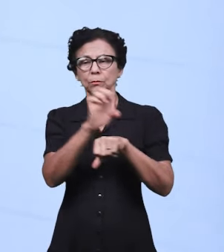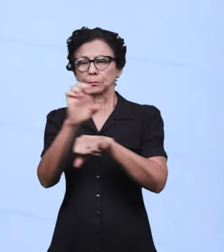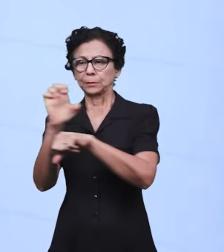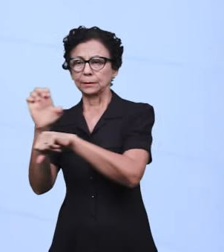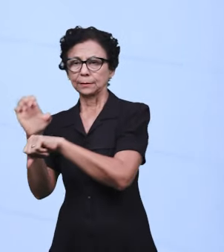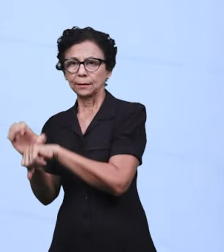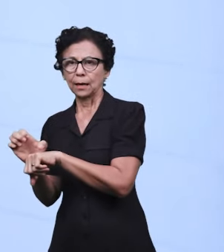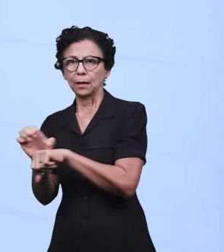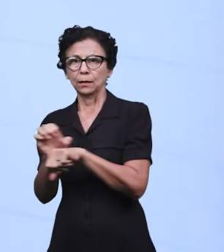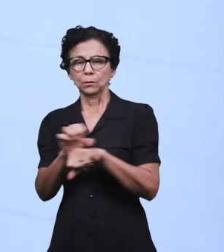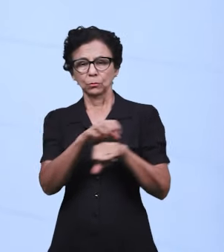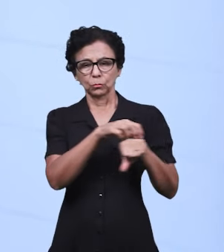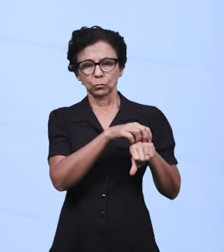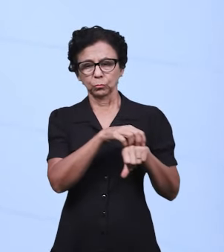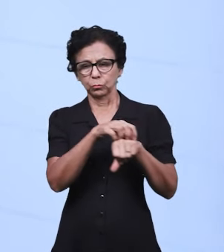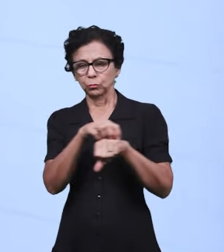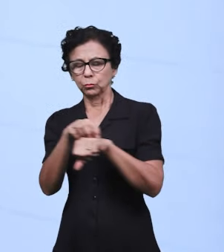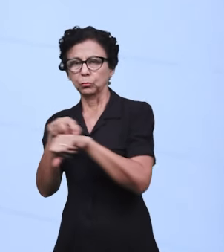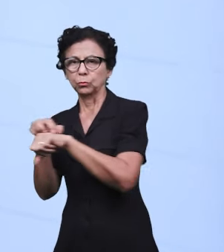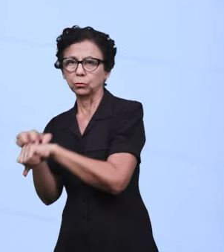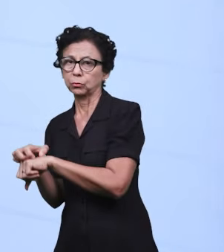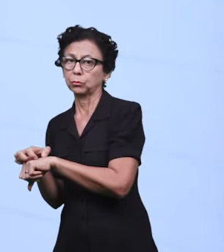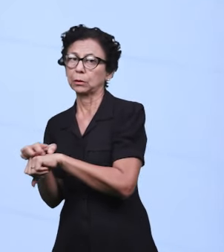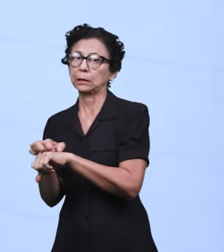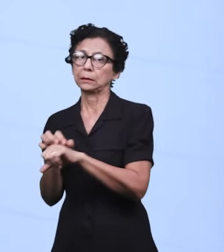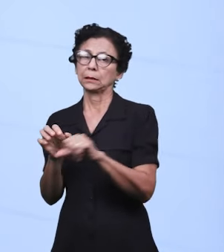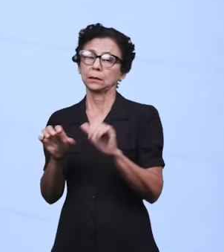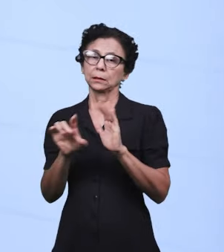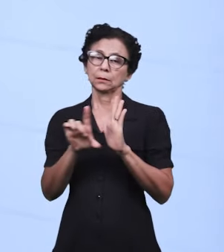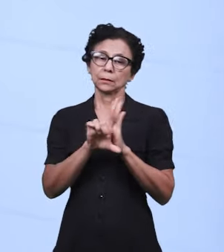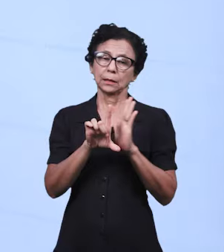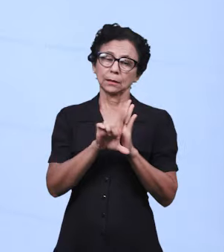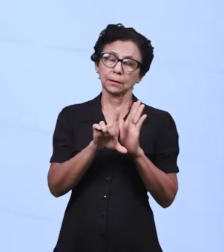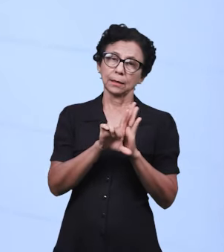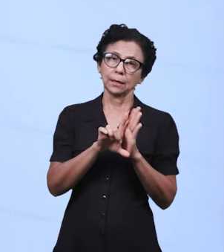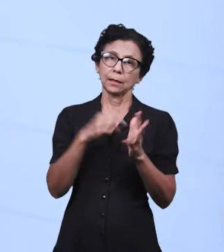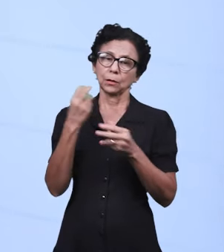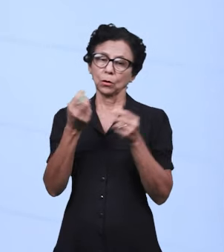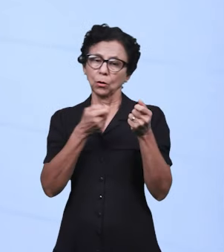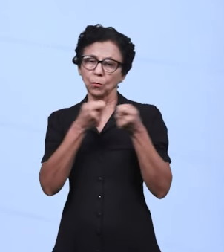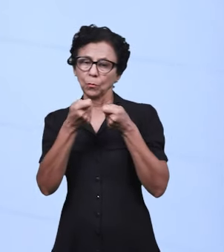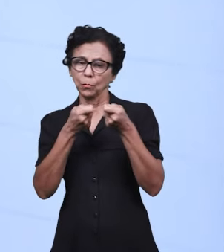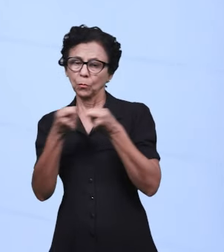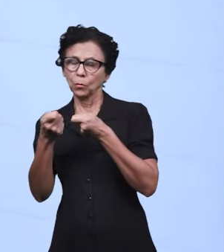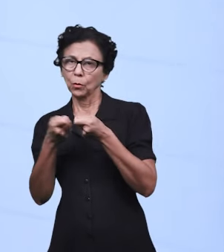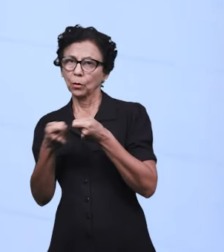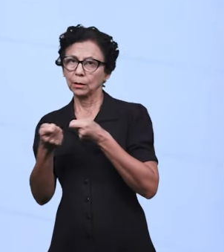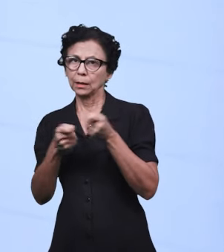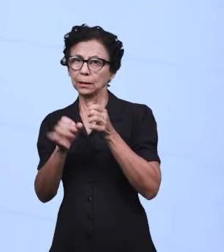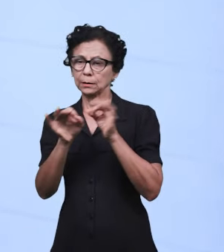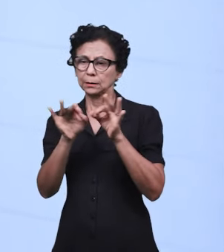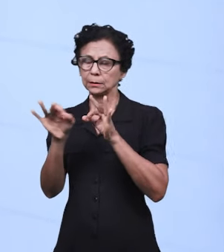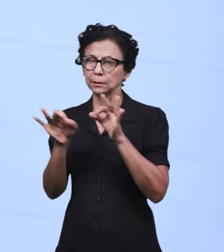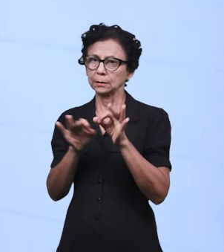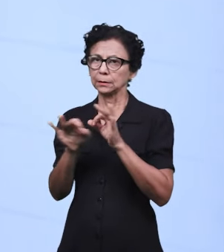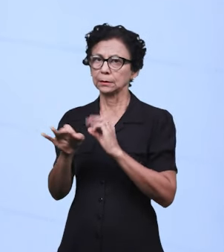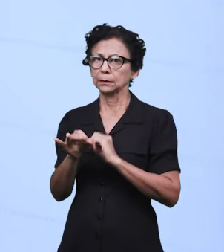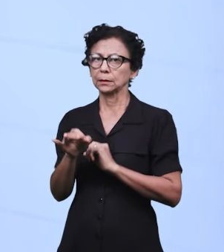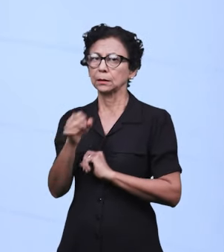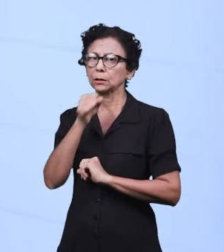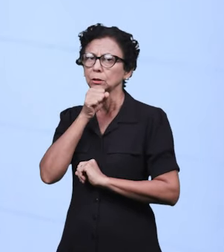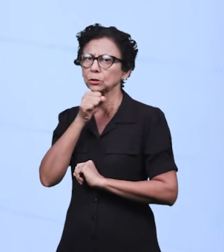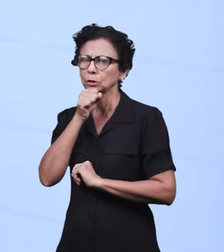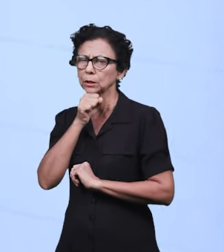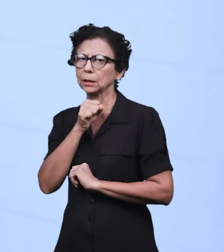estado, e aí também é a legislação do próprio estado que regula isso e que o idoso, né, e a sua família